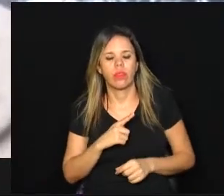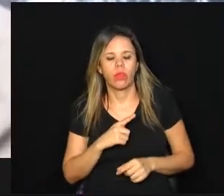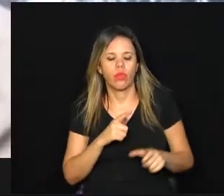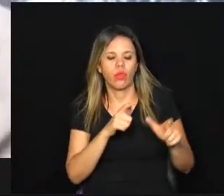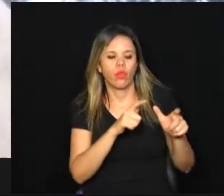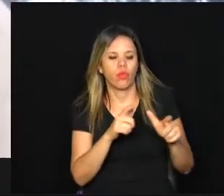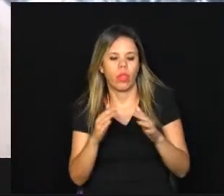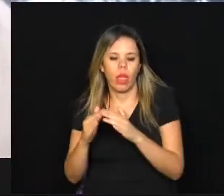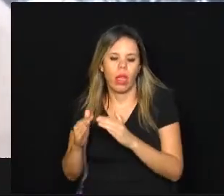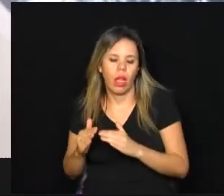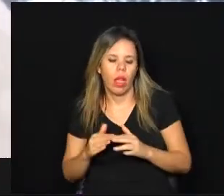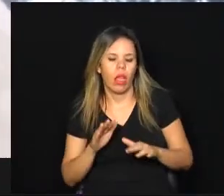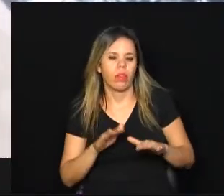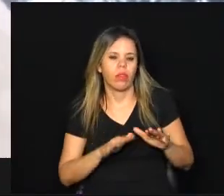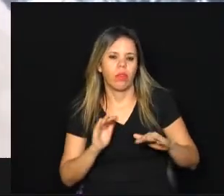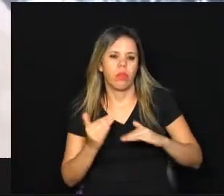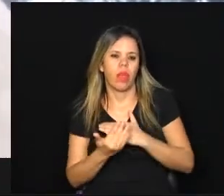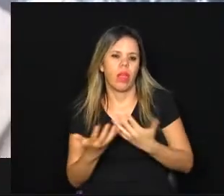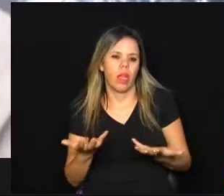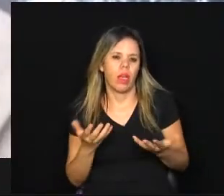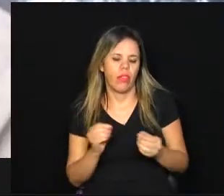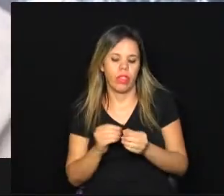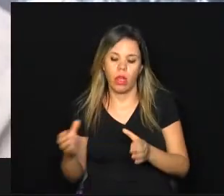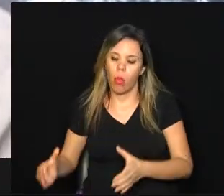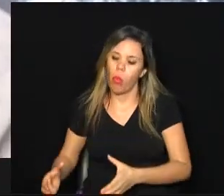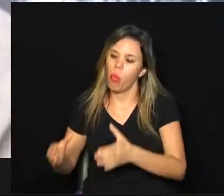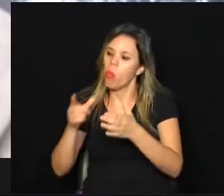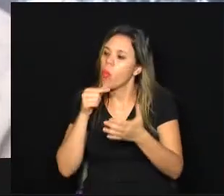urbana, pessoas que querem fazer um poço